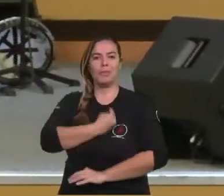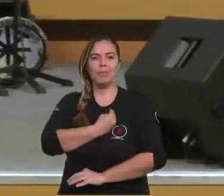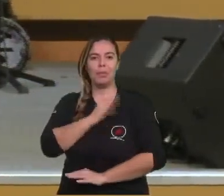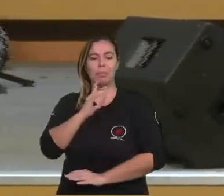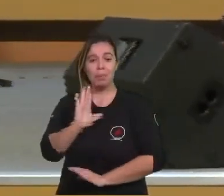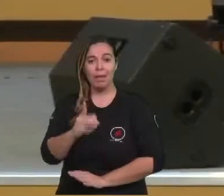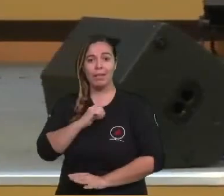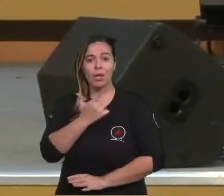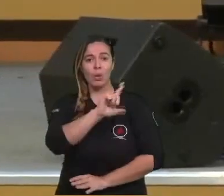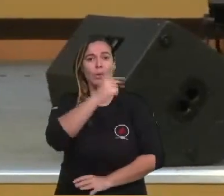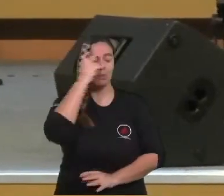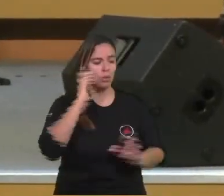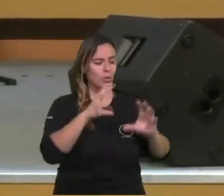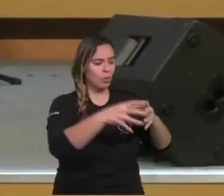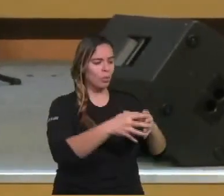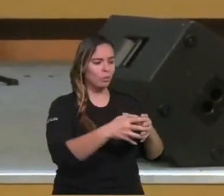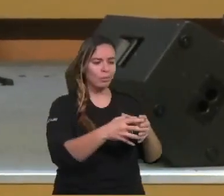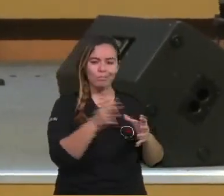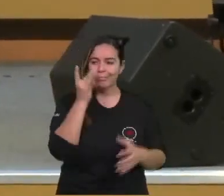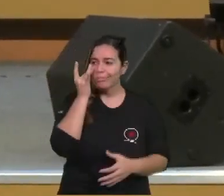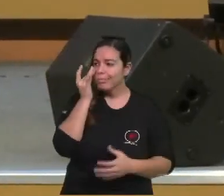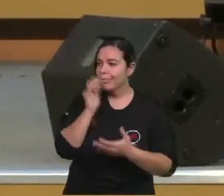turma perecendo no deserto.